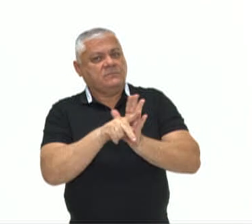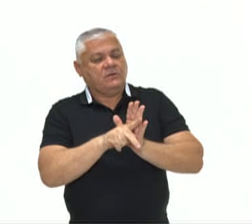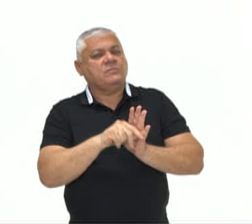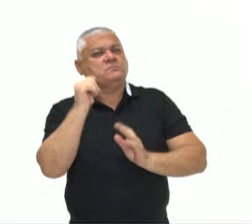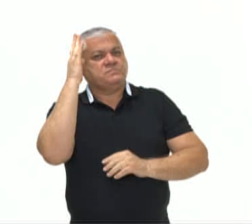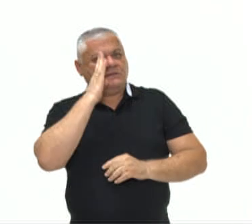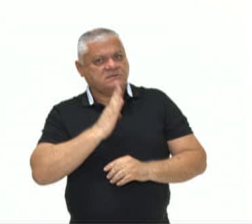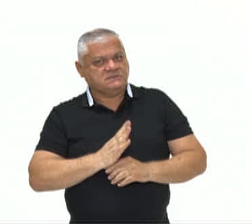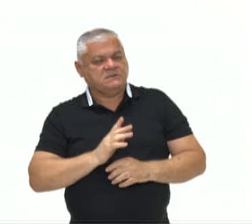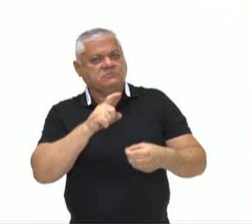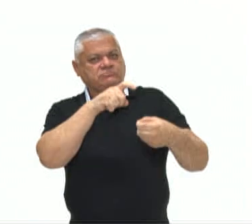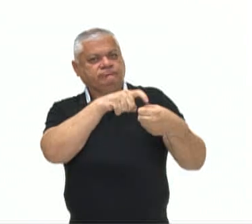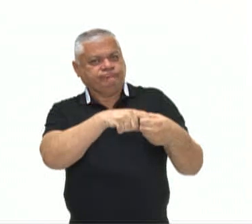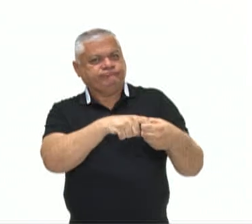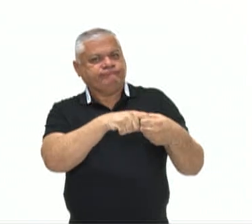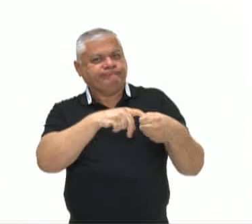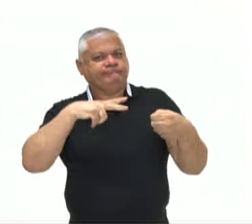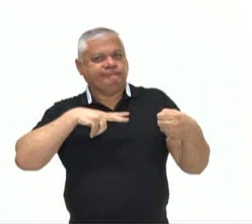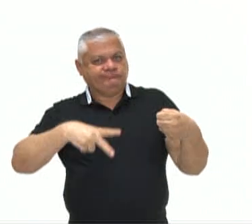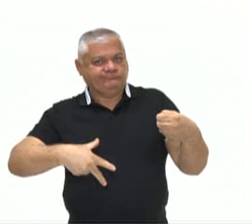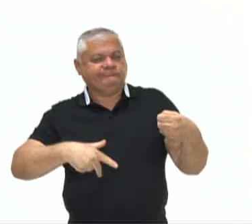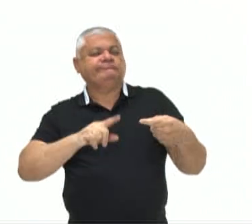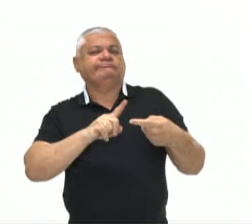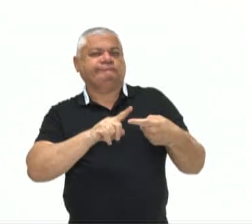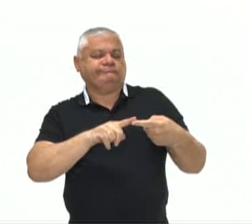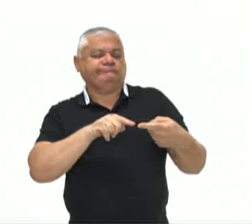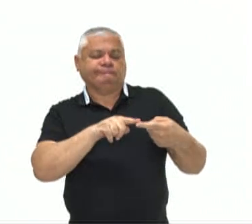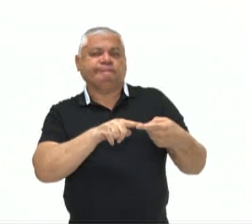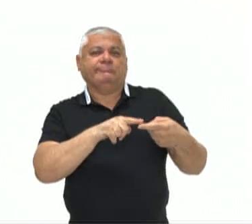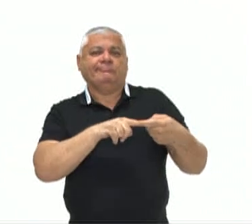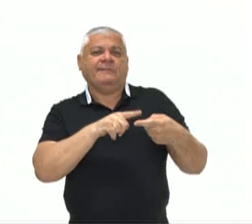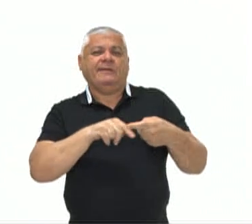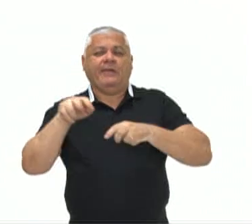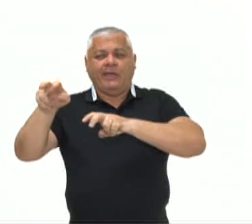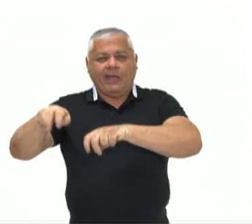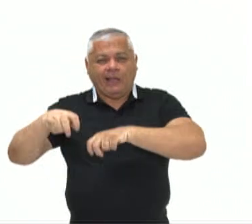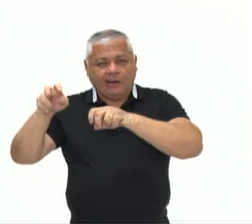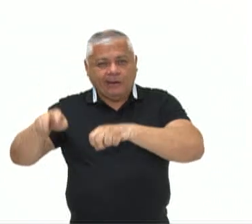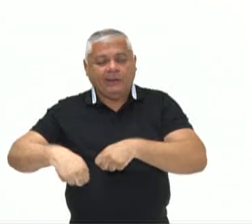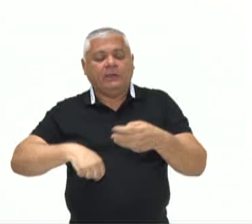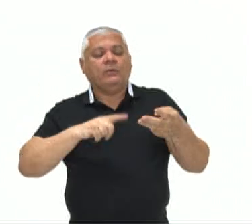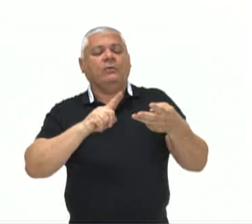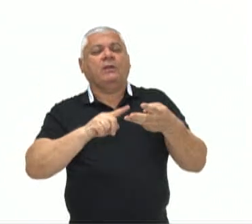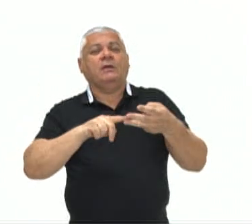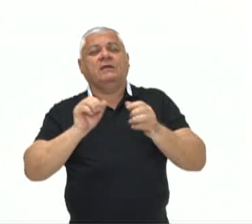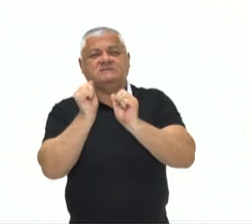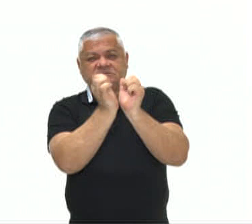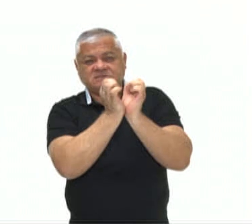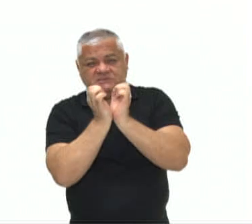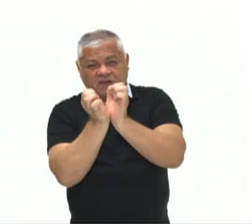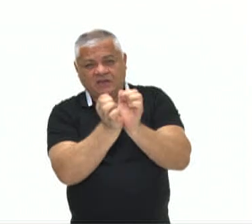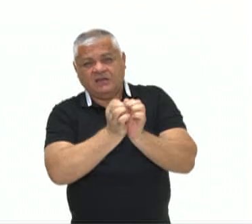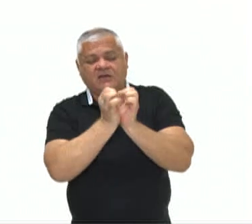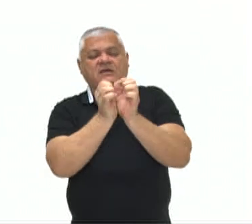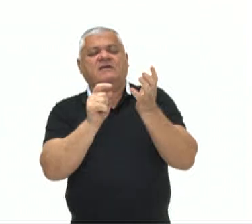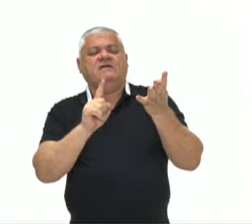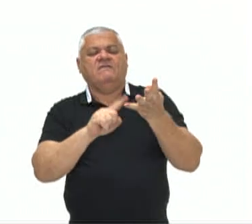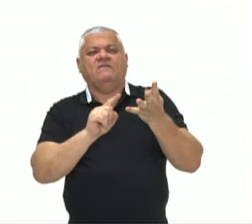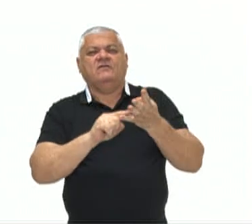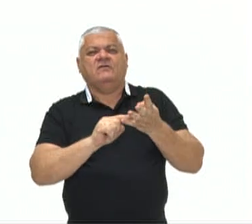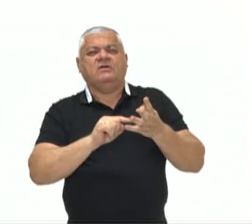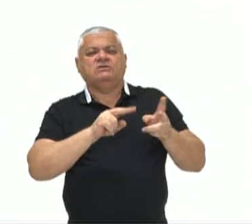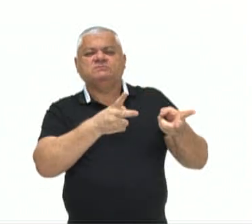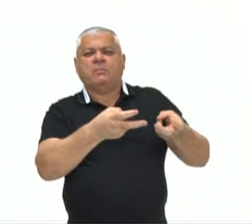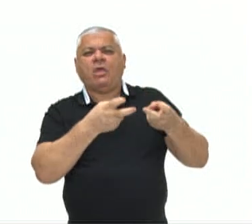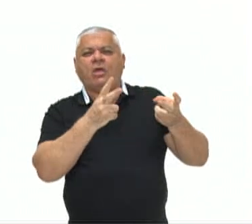colônia: a centralização, a grande propriedade agrária, a escravidão, a exploração,